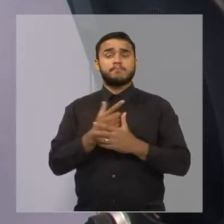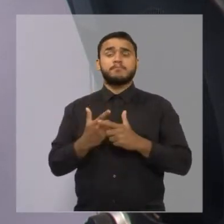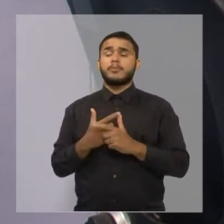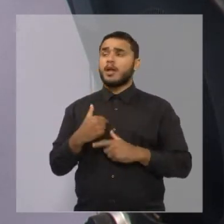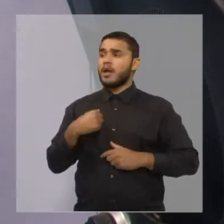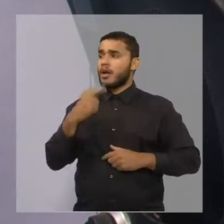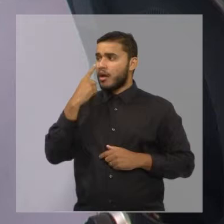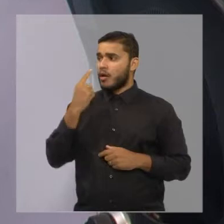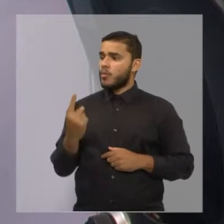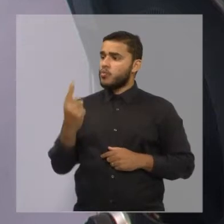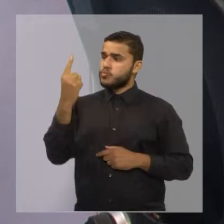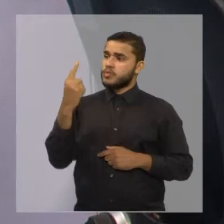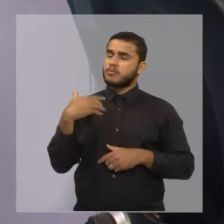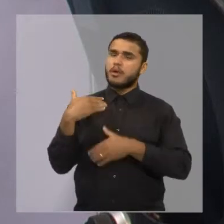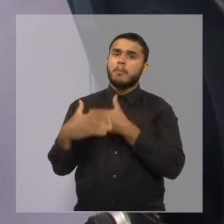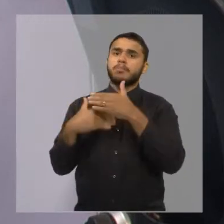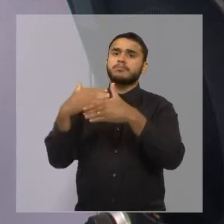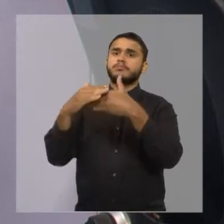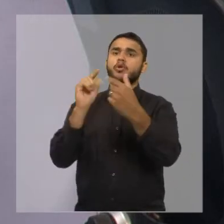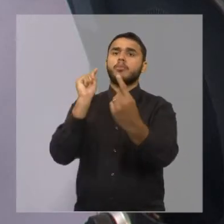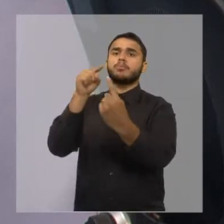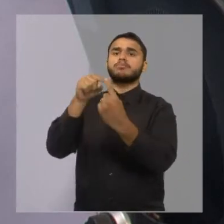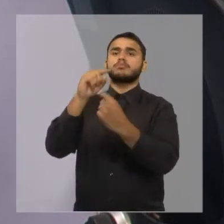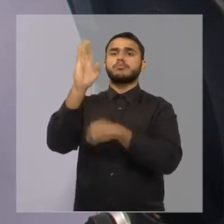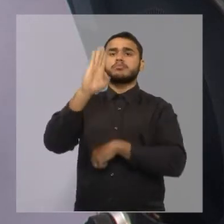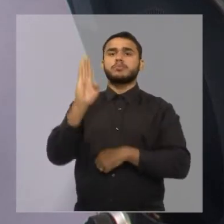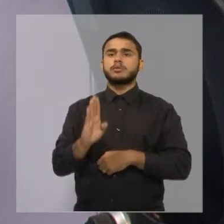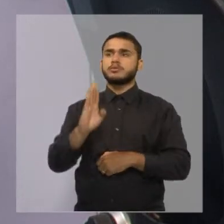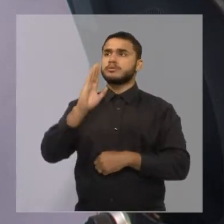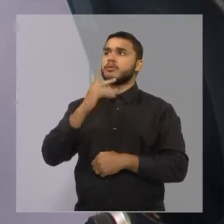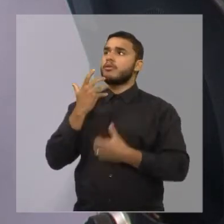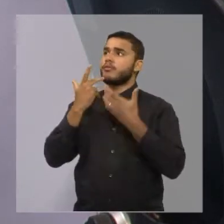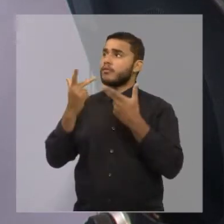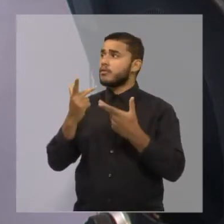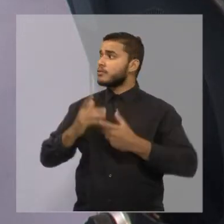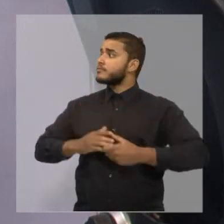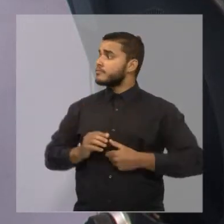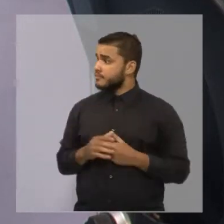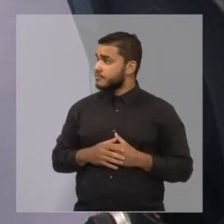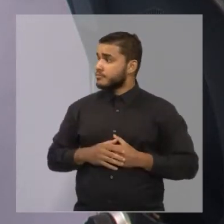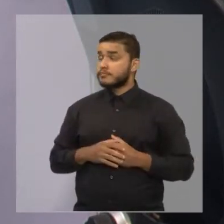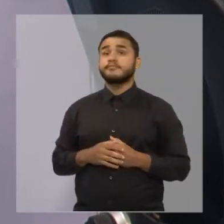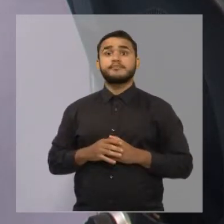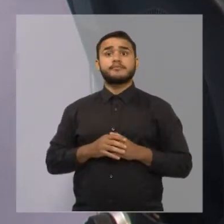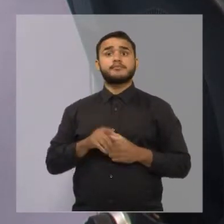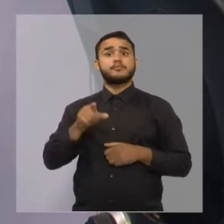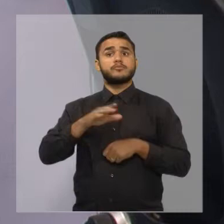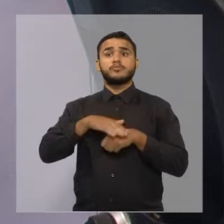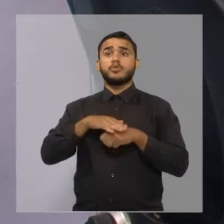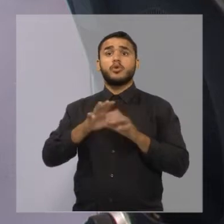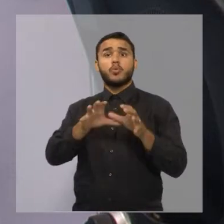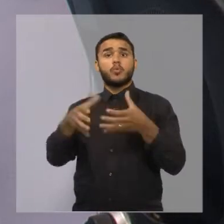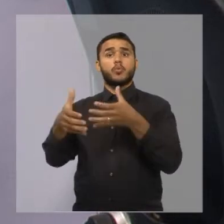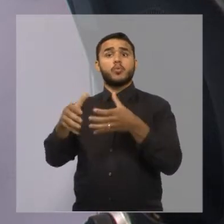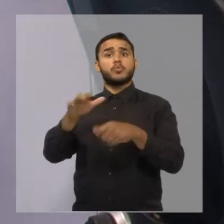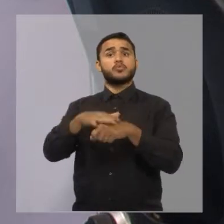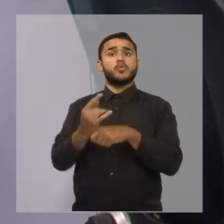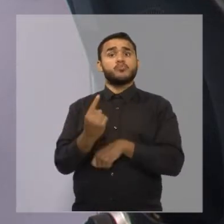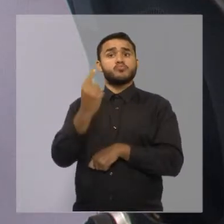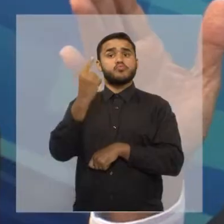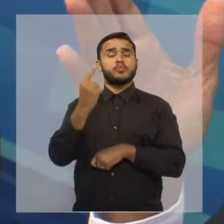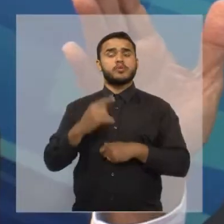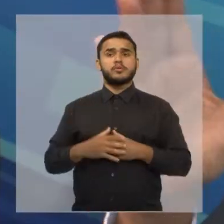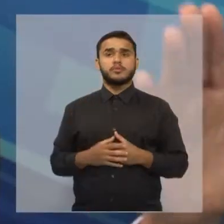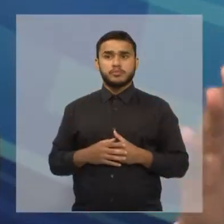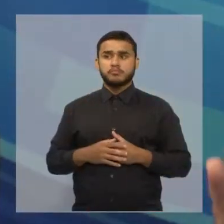dizer que alguém representa progresso, até porque a ideia de progresso é muito controvertida em história, mas só um lado podia agredir. Só